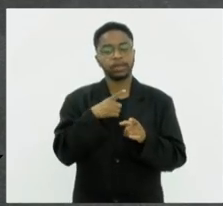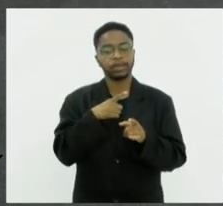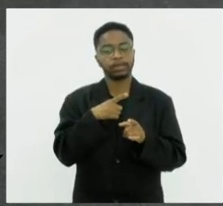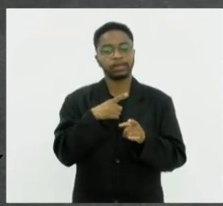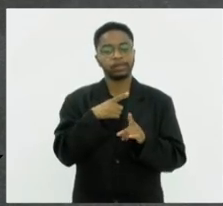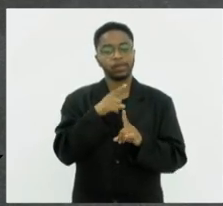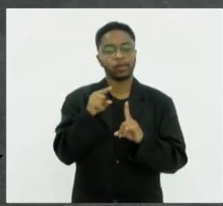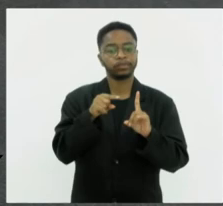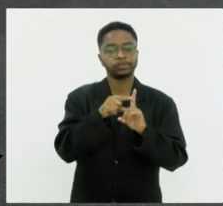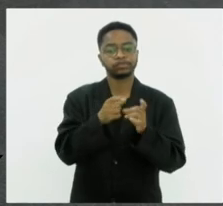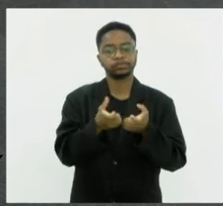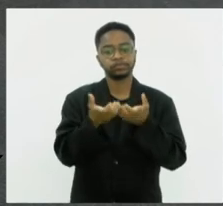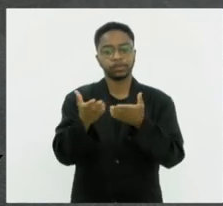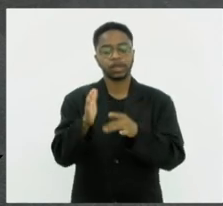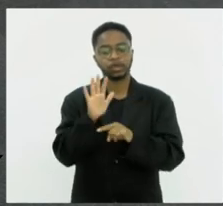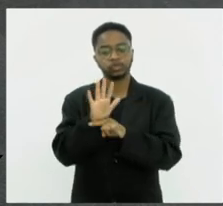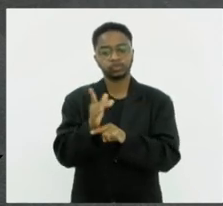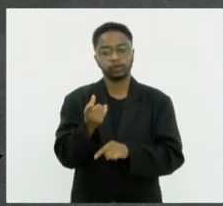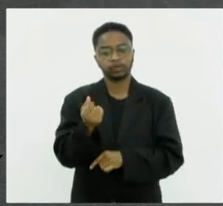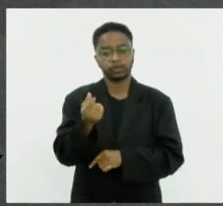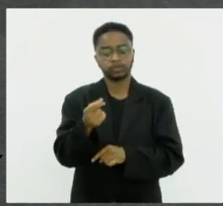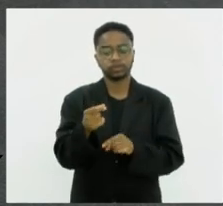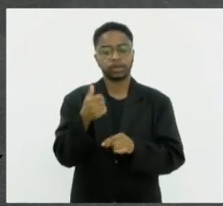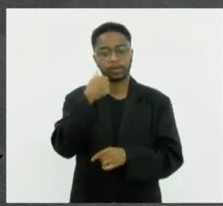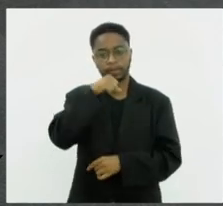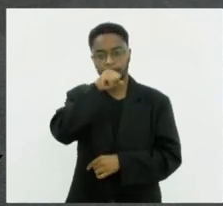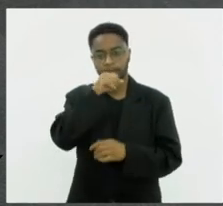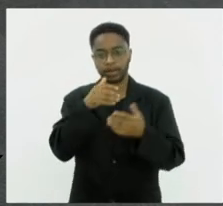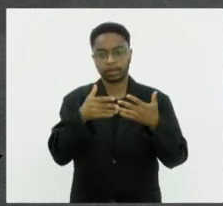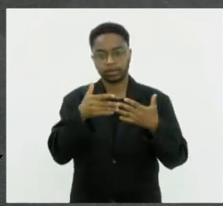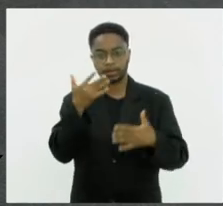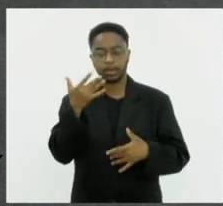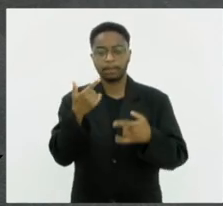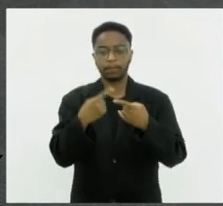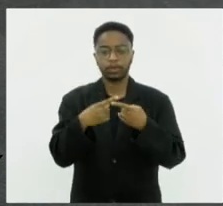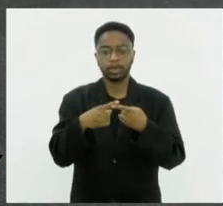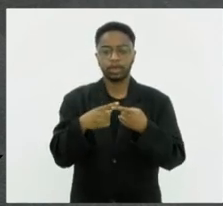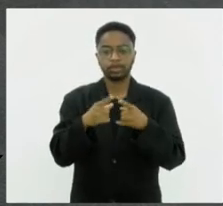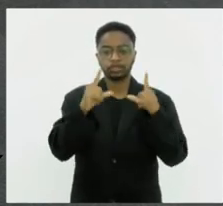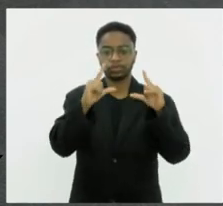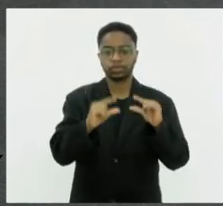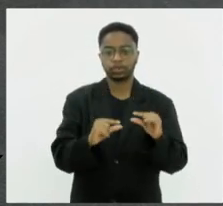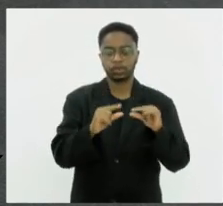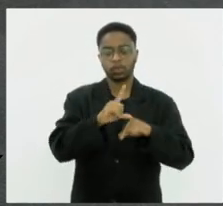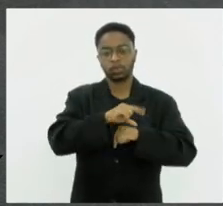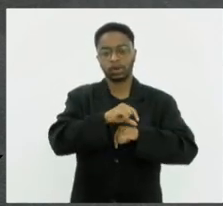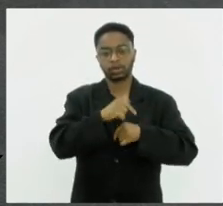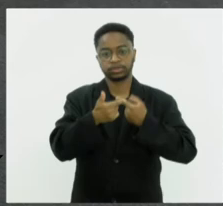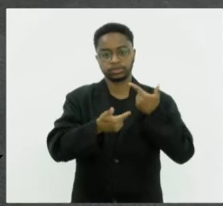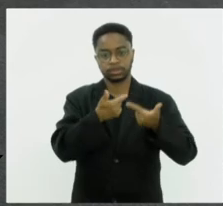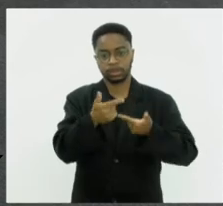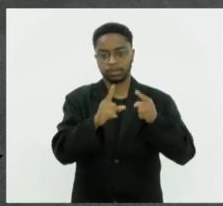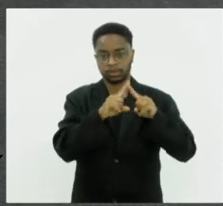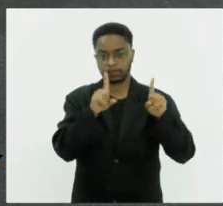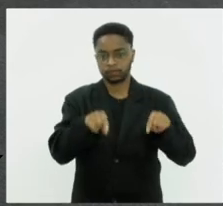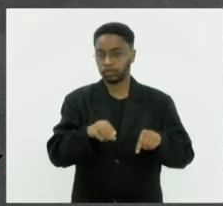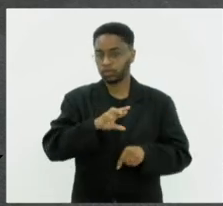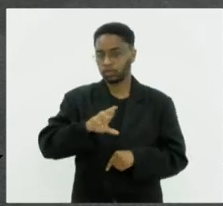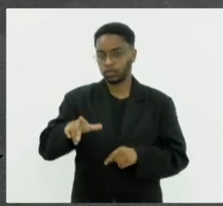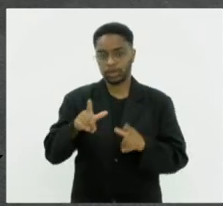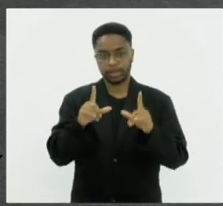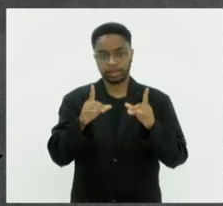financeiro para as mães atípicas e redução da jornada de trabalho das servidoras. Esse não é um detalhe, não